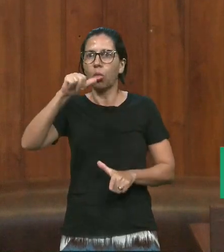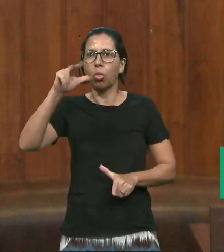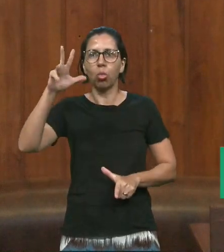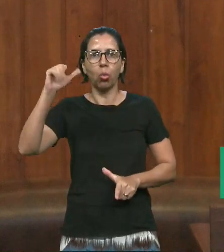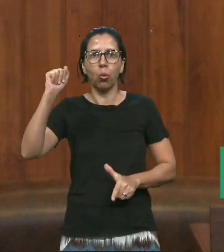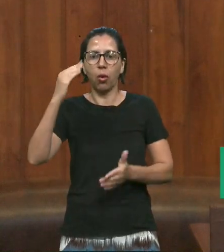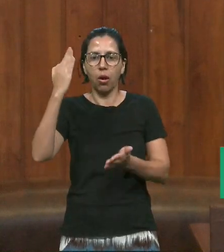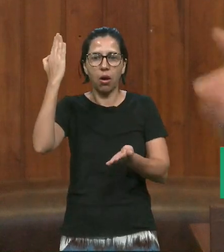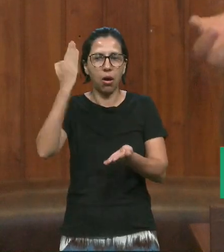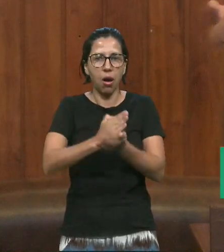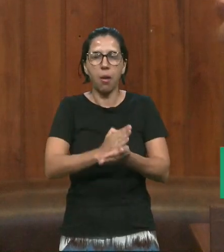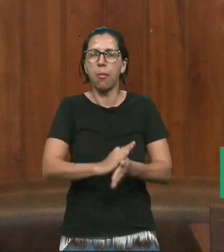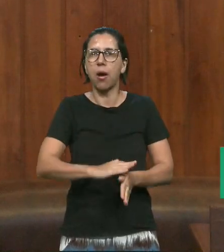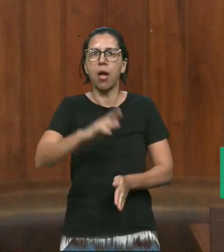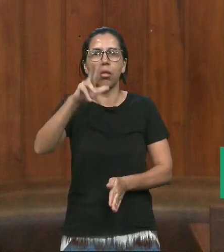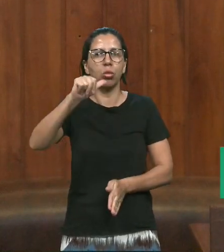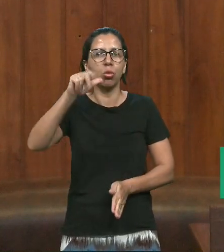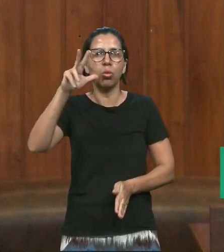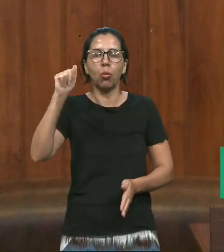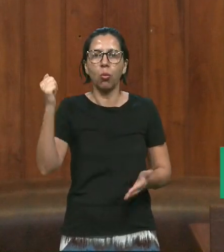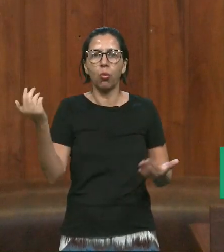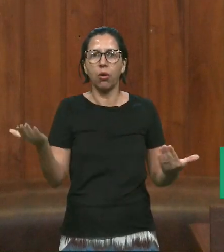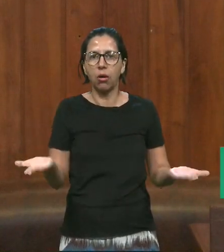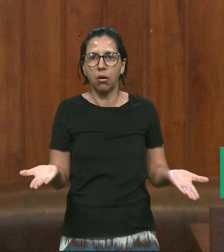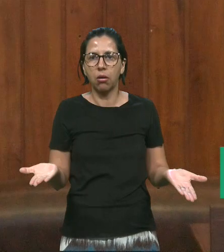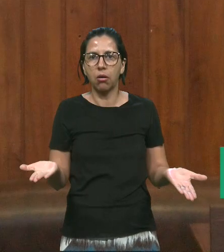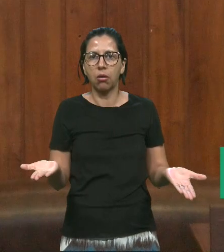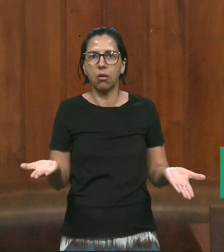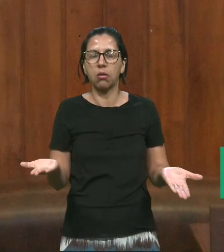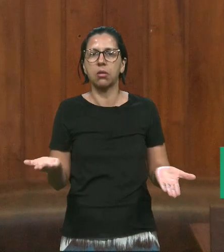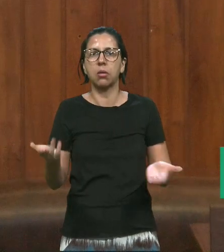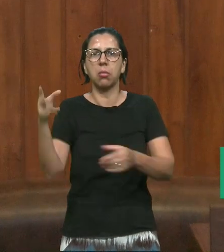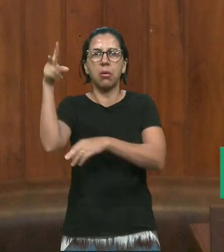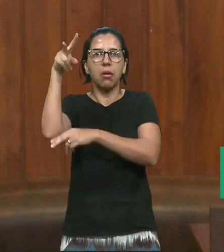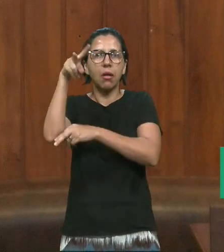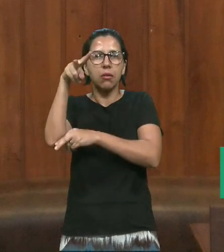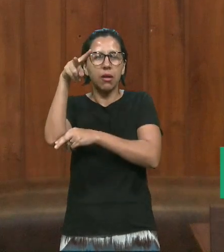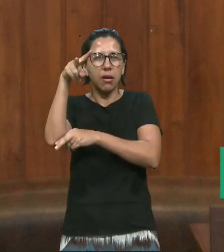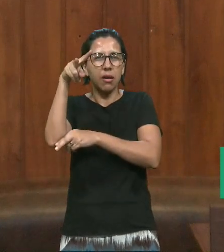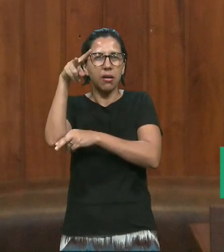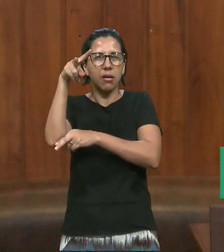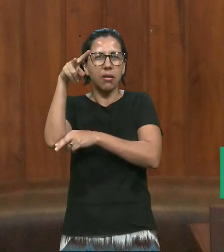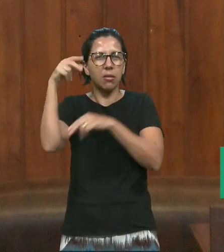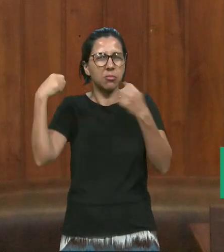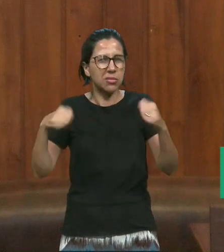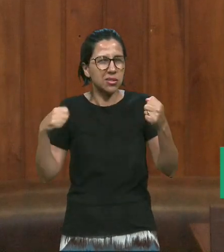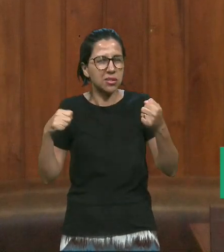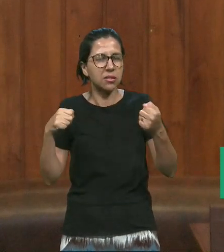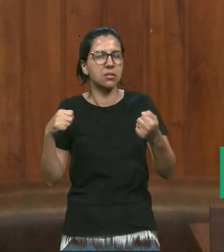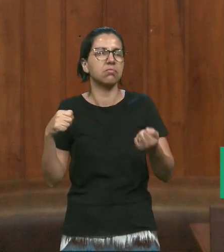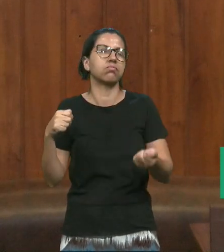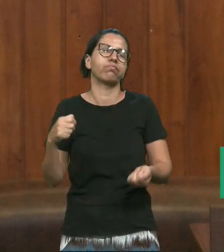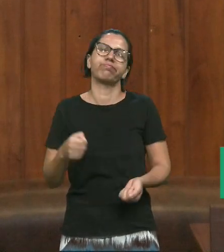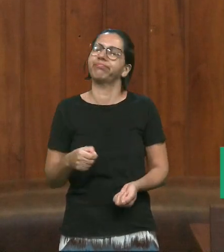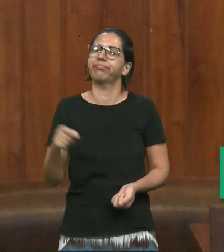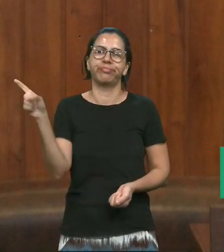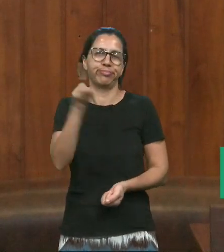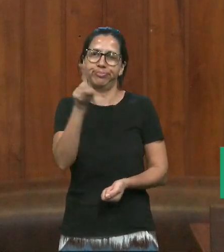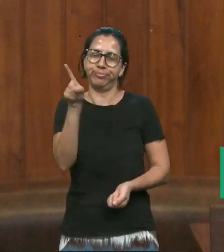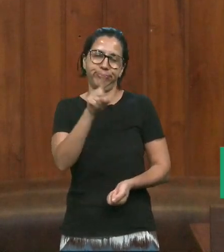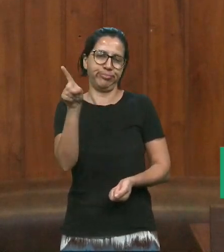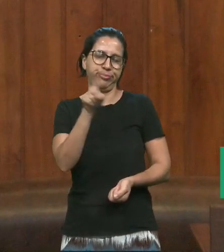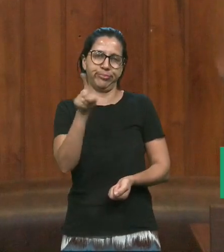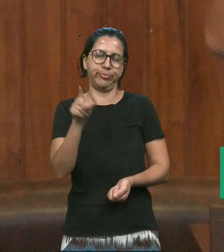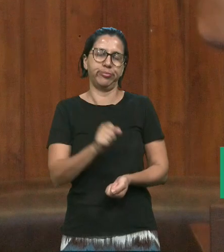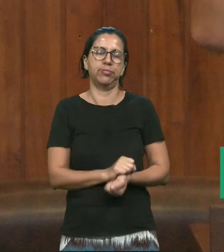nunca. Eu vou citar aqui, um bom gestor não iria colocar radar. Se eles realmente quisessem resolver os problemas,